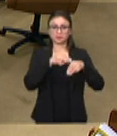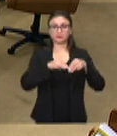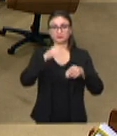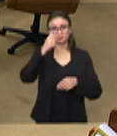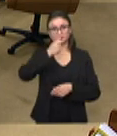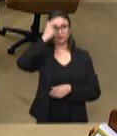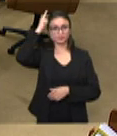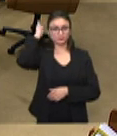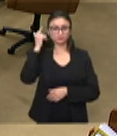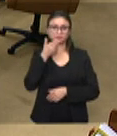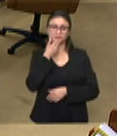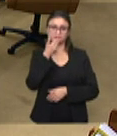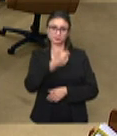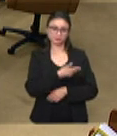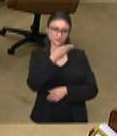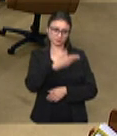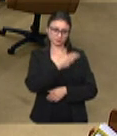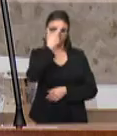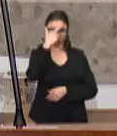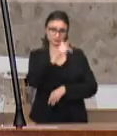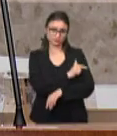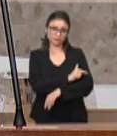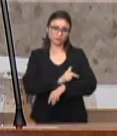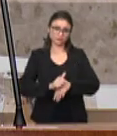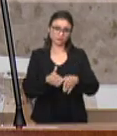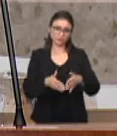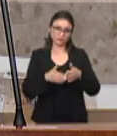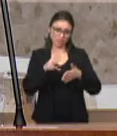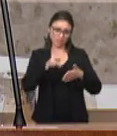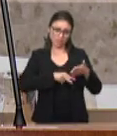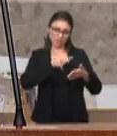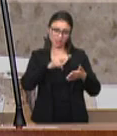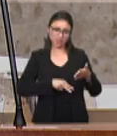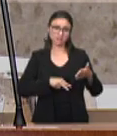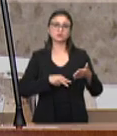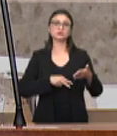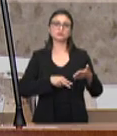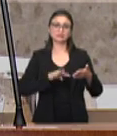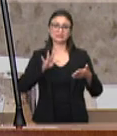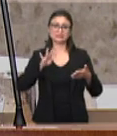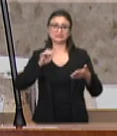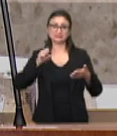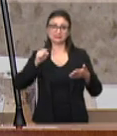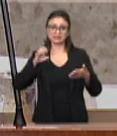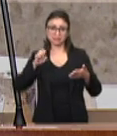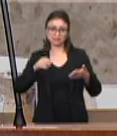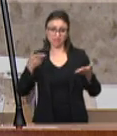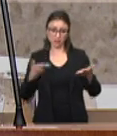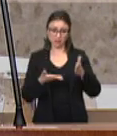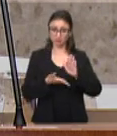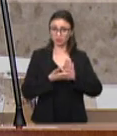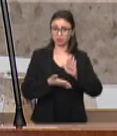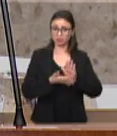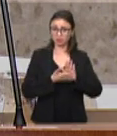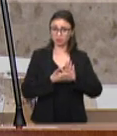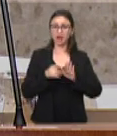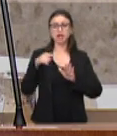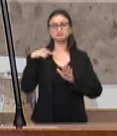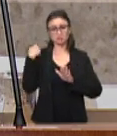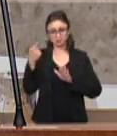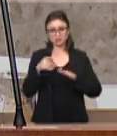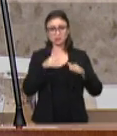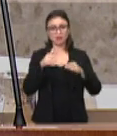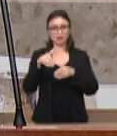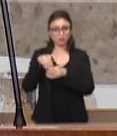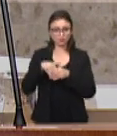Alexandre de Moraes, eu peço a Vossa Excelência a gentileza de fazer a leitura da tese que está a propor para que eu colha o voto de